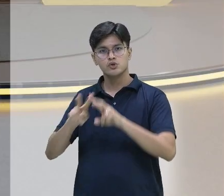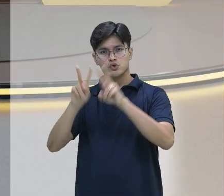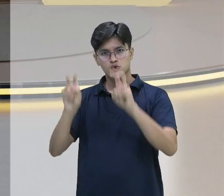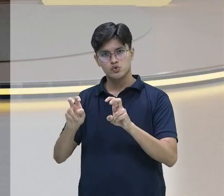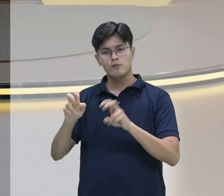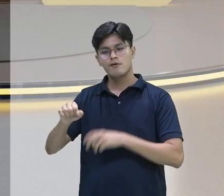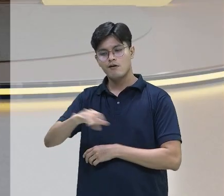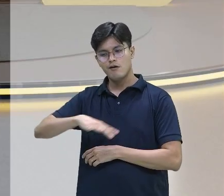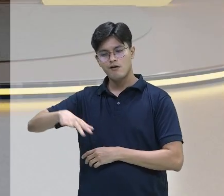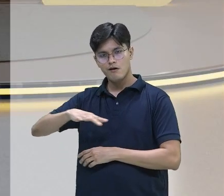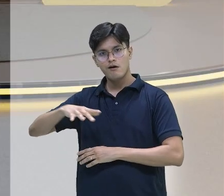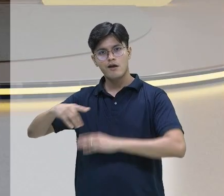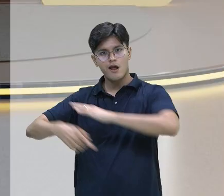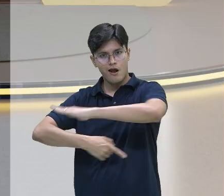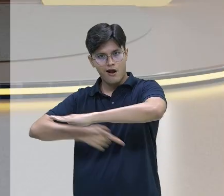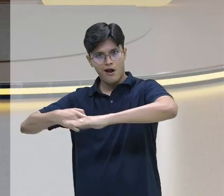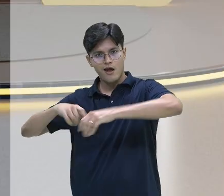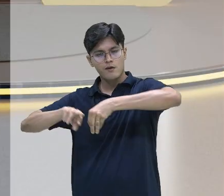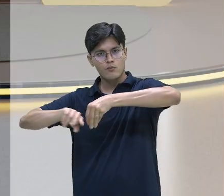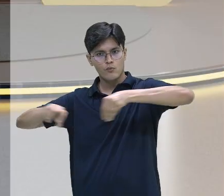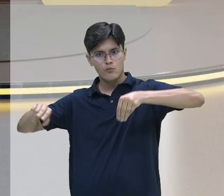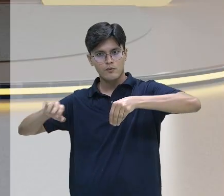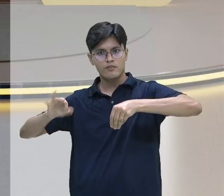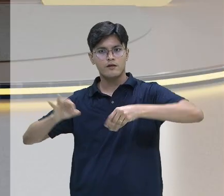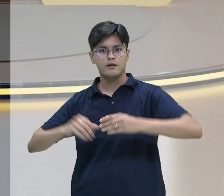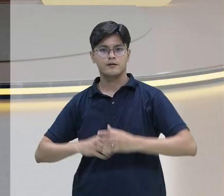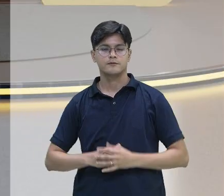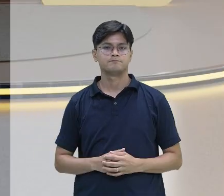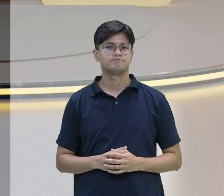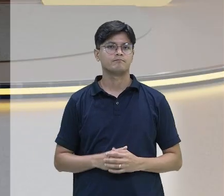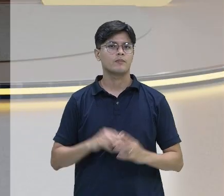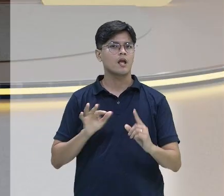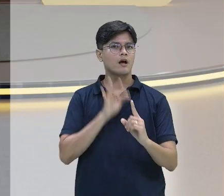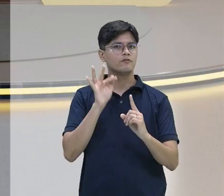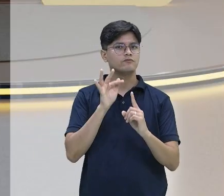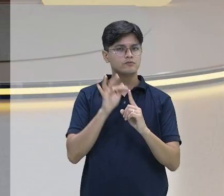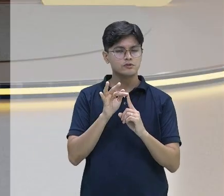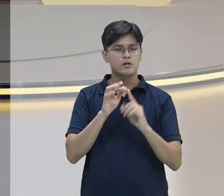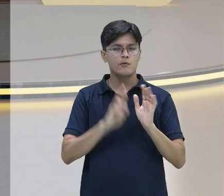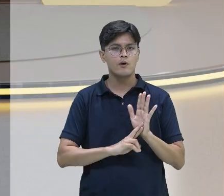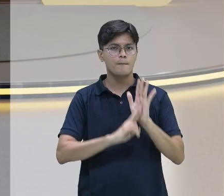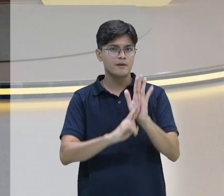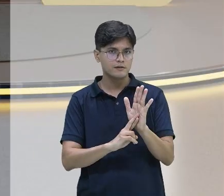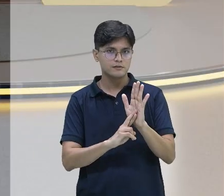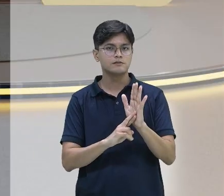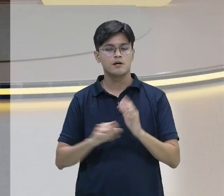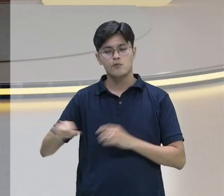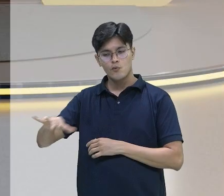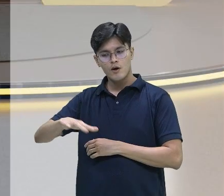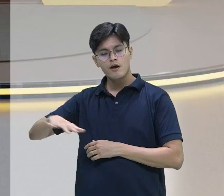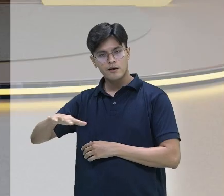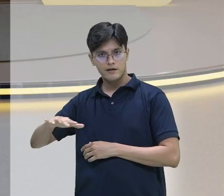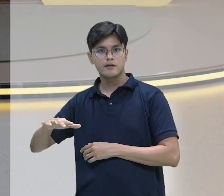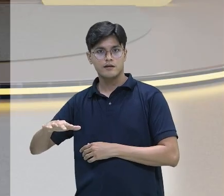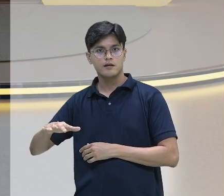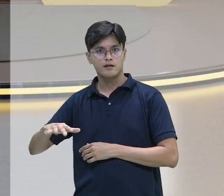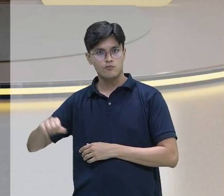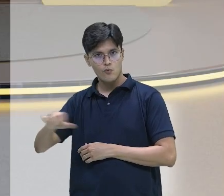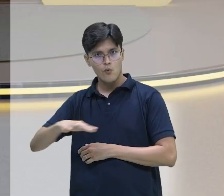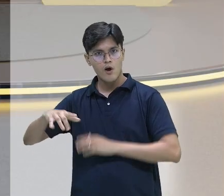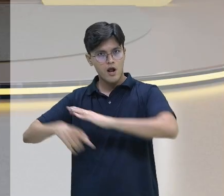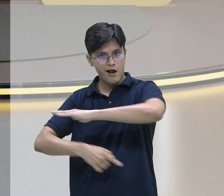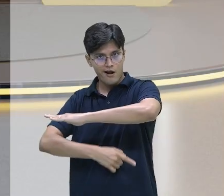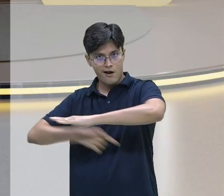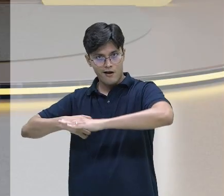é 3x mais 12. E a função que representa, tá, a equação que representa o garimpo ilegal é 15x mais